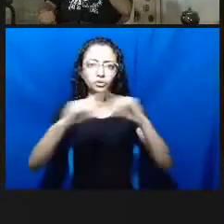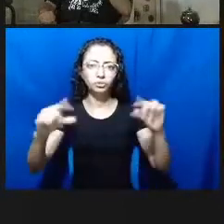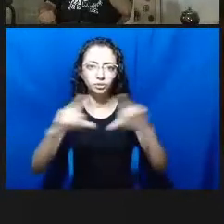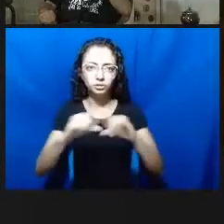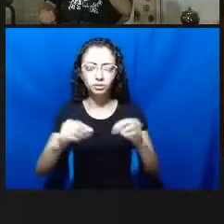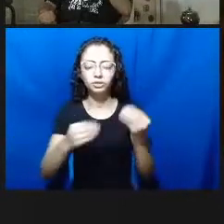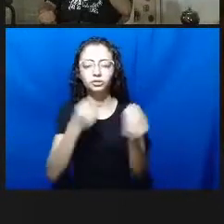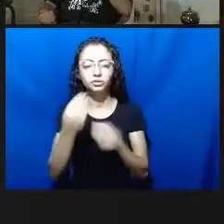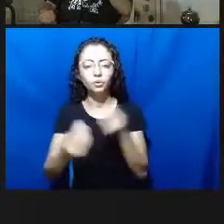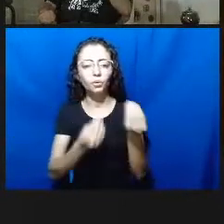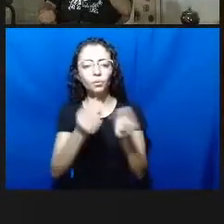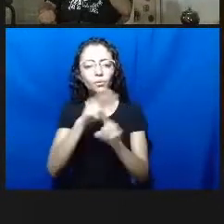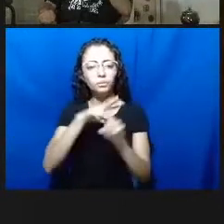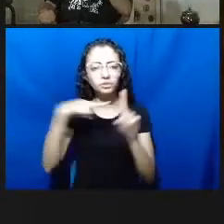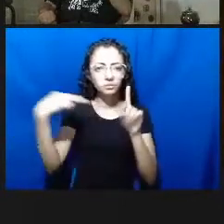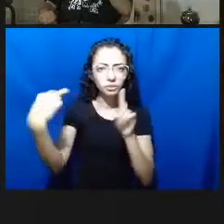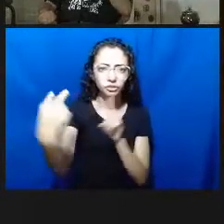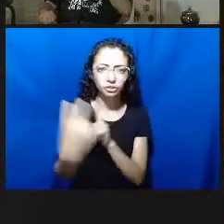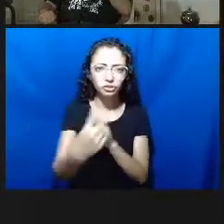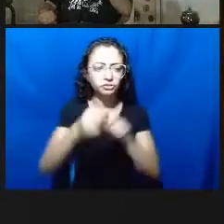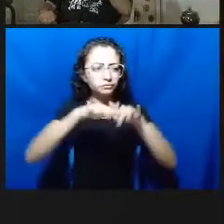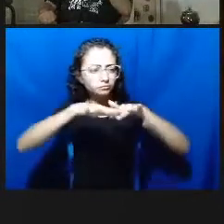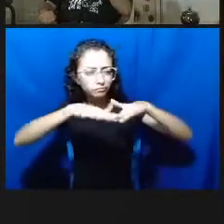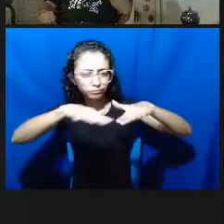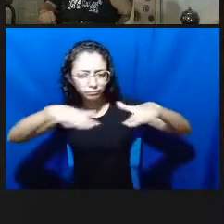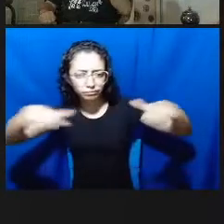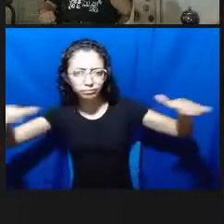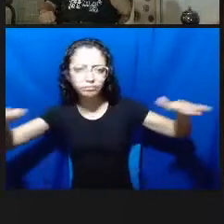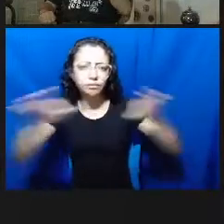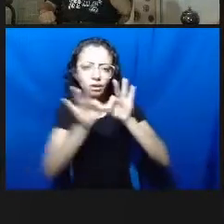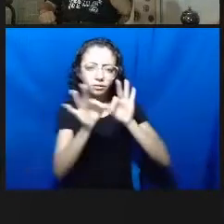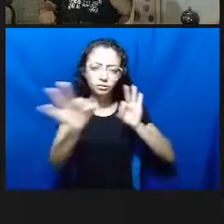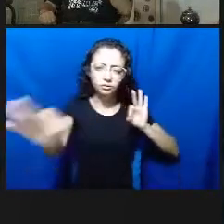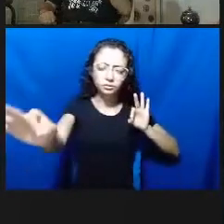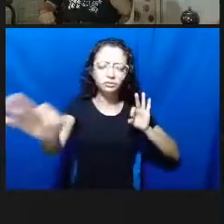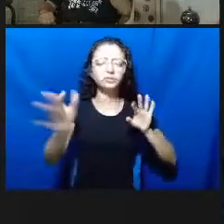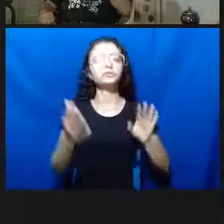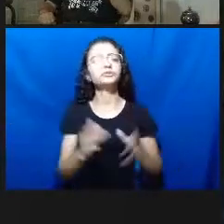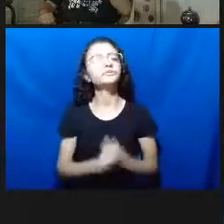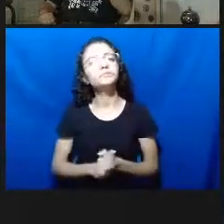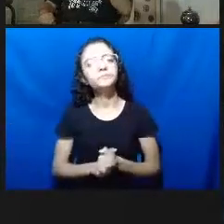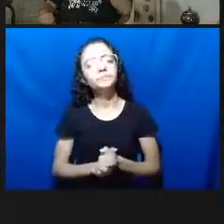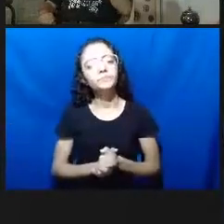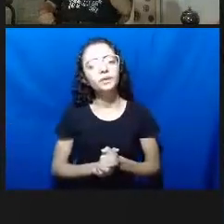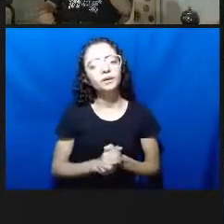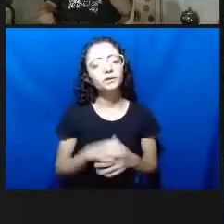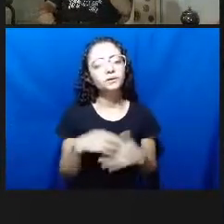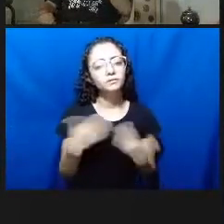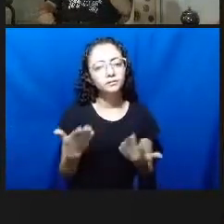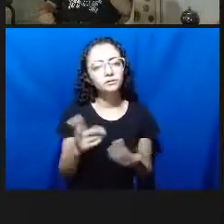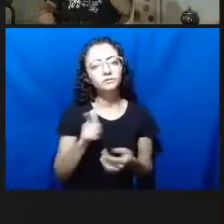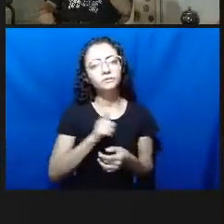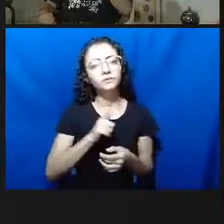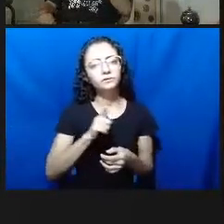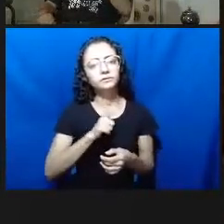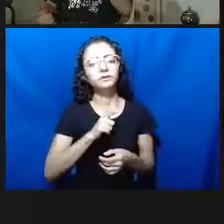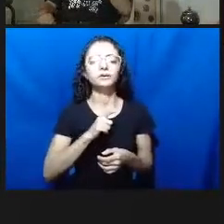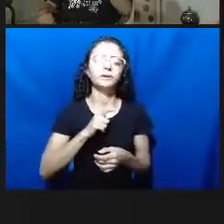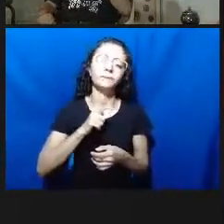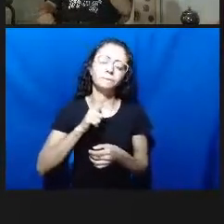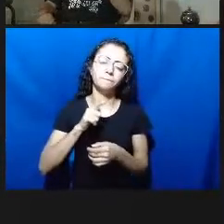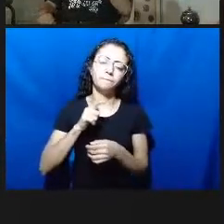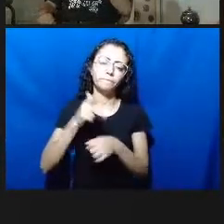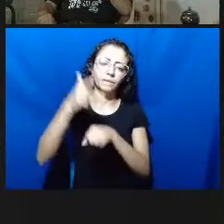eixo monumental em toda sua extensão. Ele vai desenhar um arco de 180 graus e vai ficar durante 2 meses pendulando aqui nessa